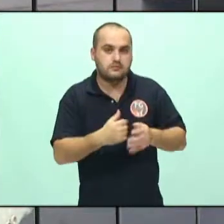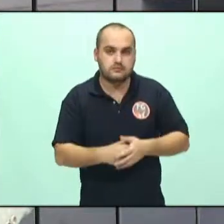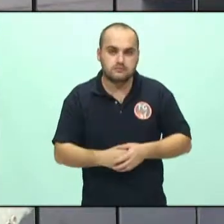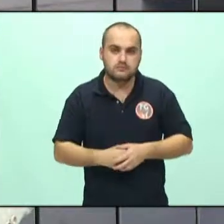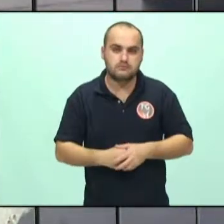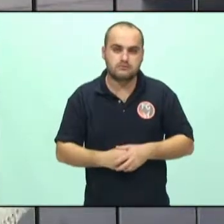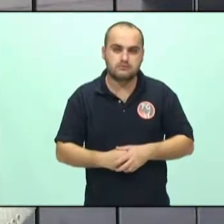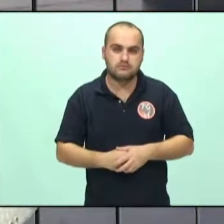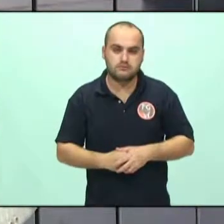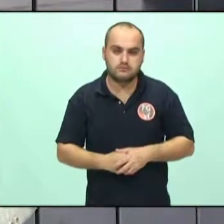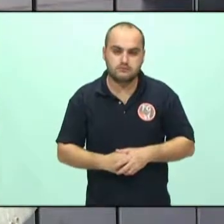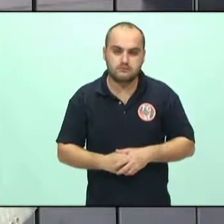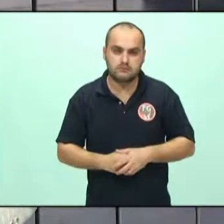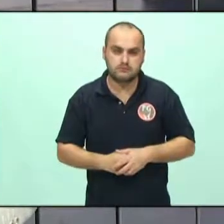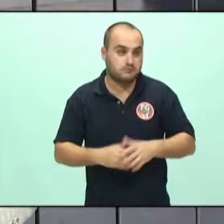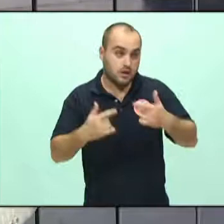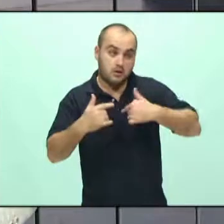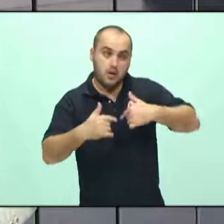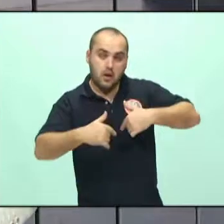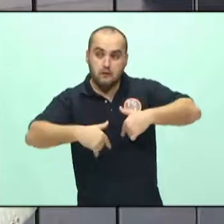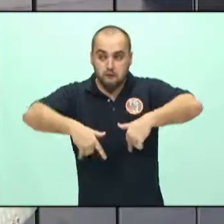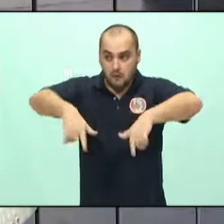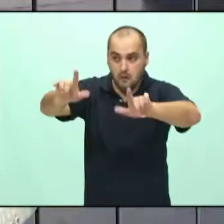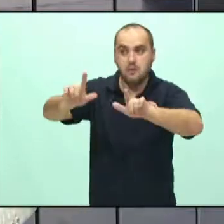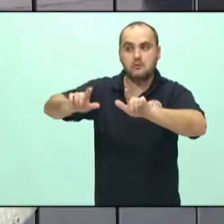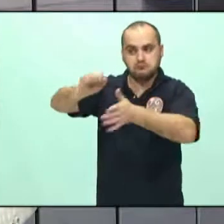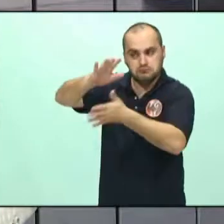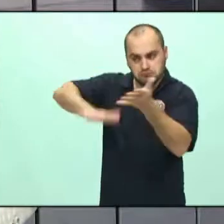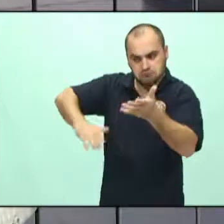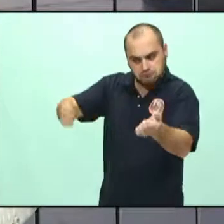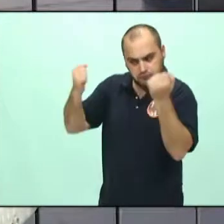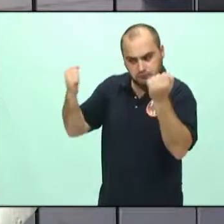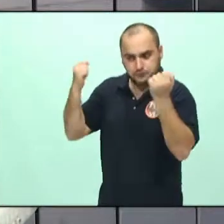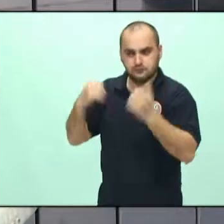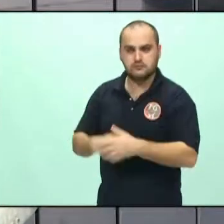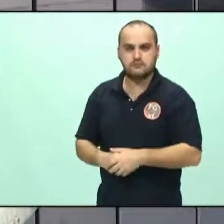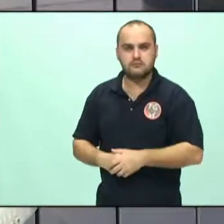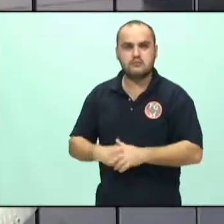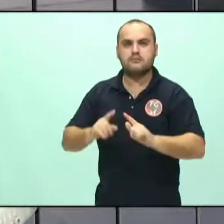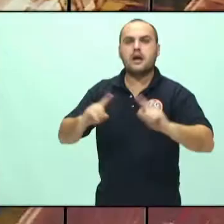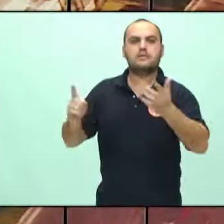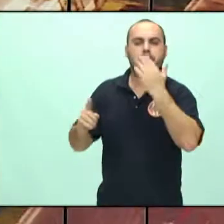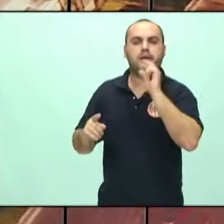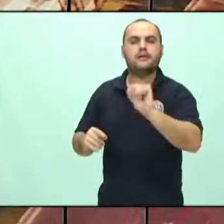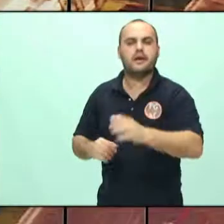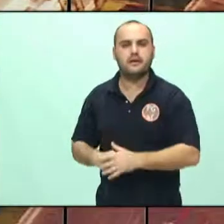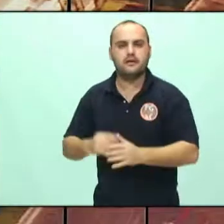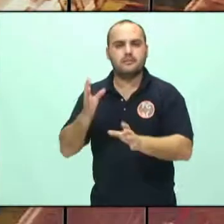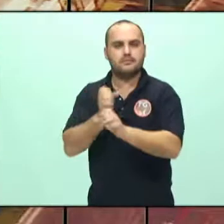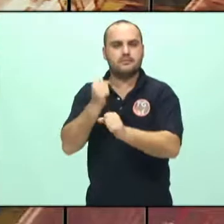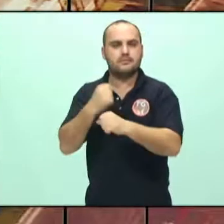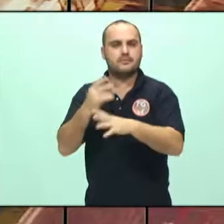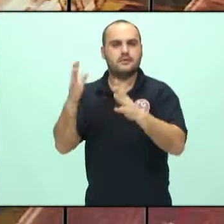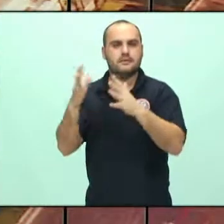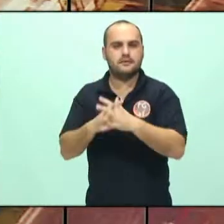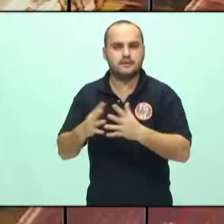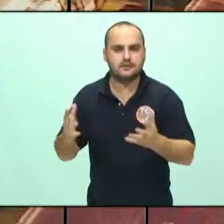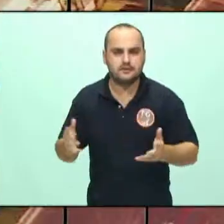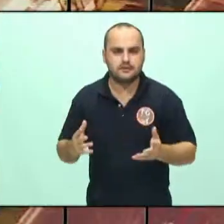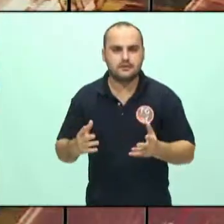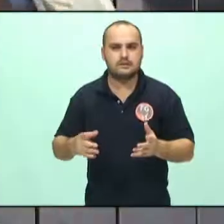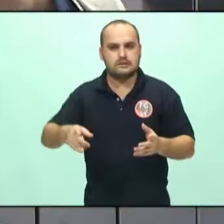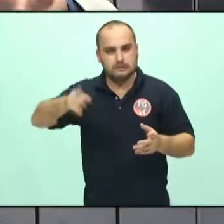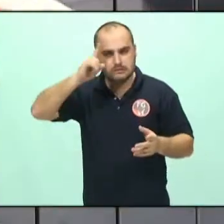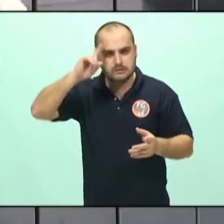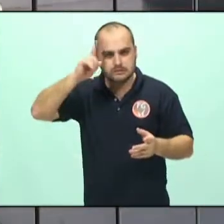atividade. Legal, mas você está comendo o quê? Está comendo batata frita, estou comendo pipoca de micro-ondas, estou comendo uma baita fatia de pão todo dia,